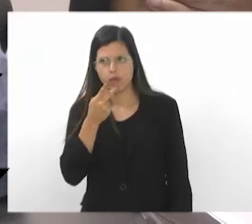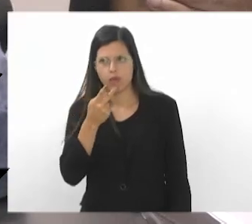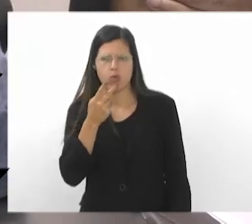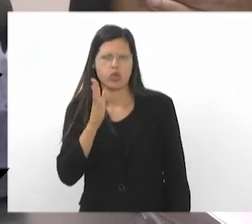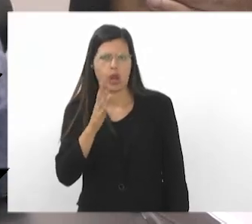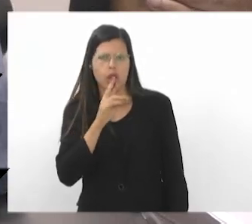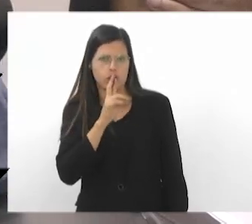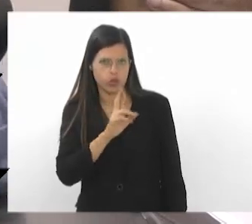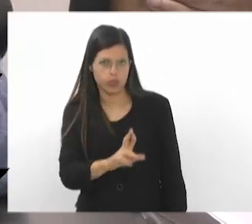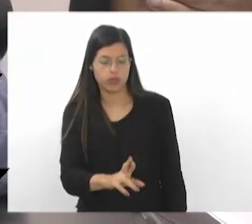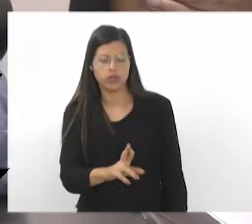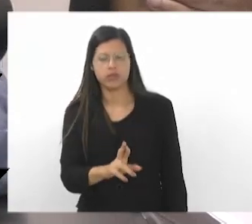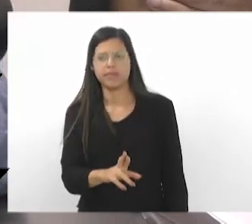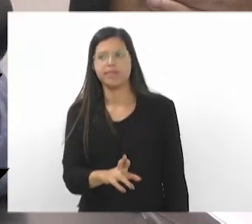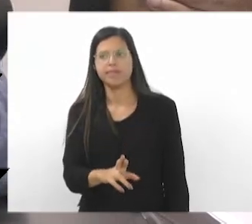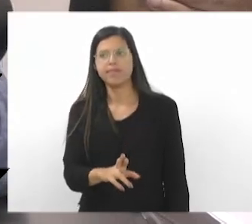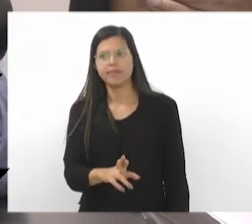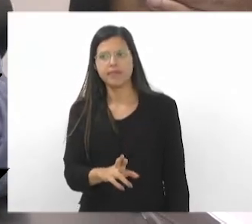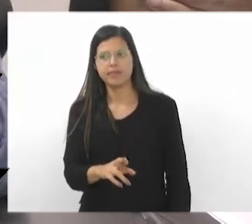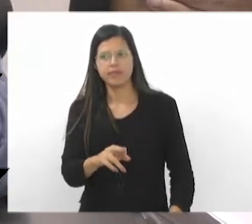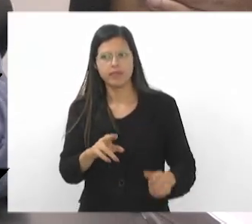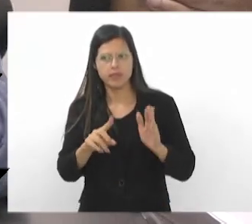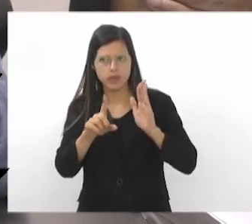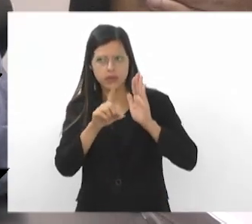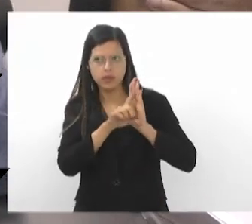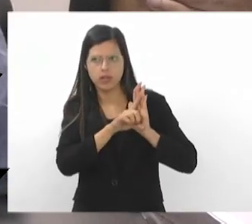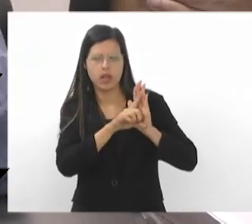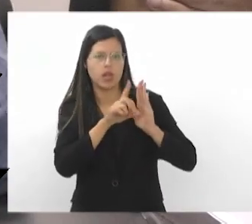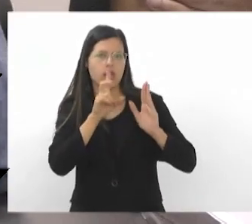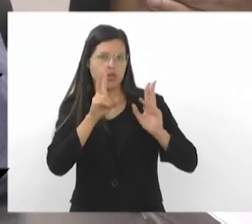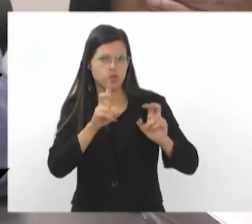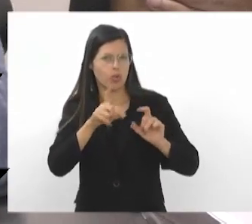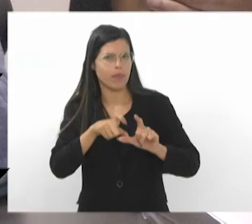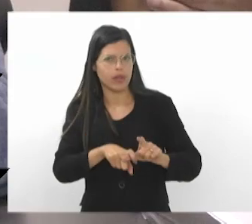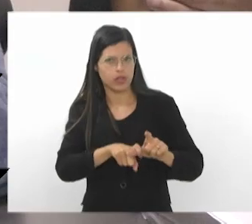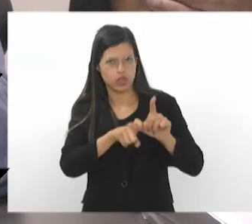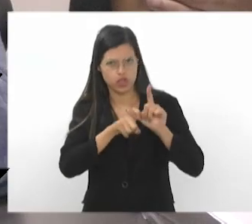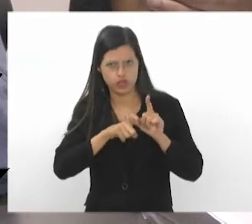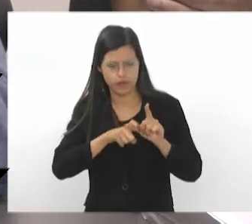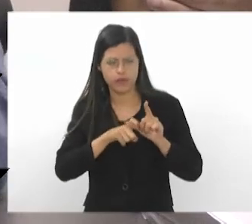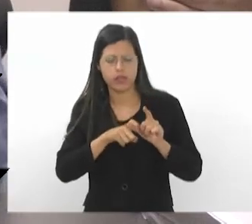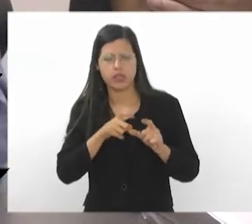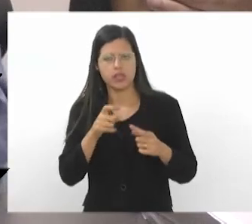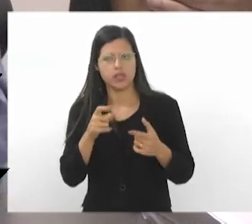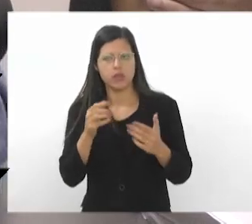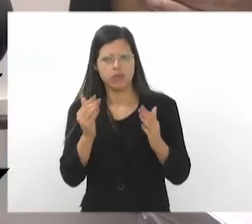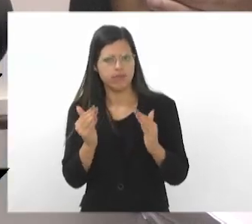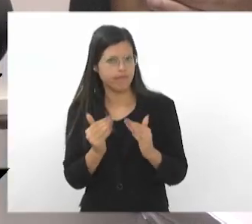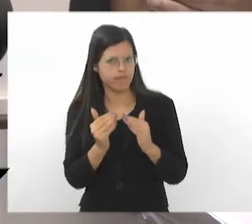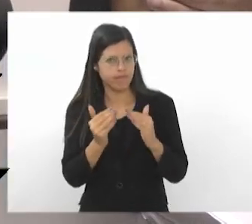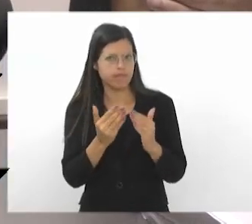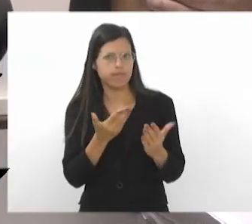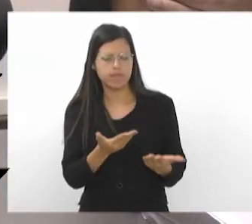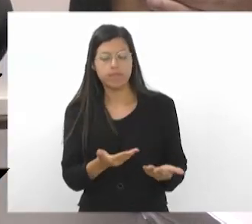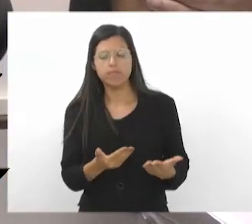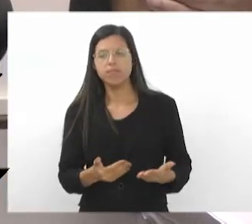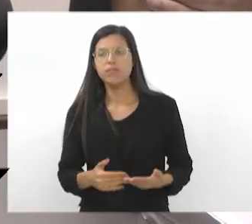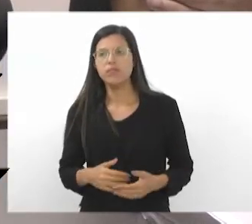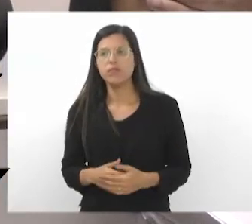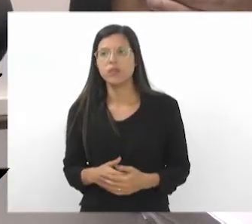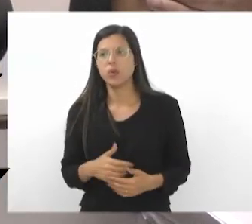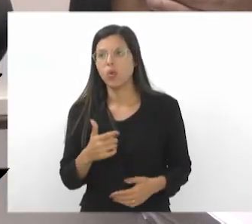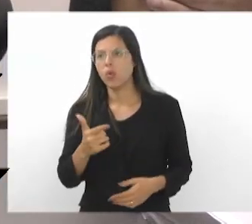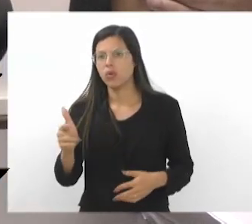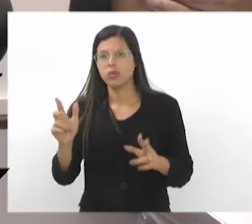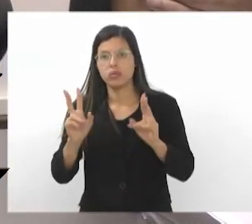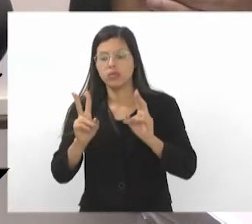essa observação da legislação sobre as dívidas também, concordo com as ponderações. Em relação ao outro